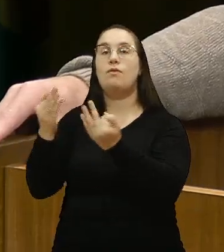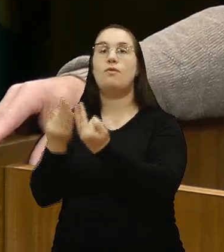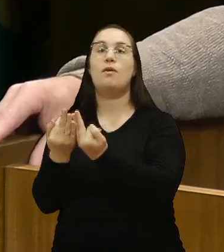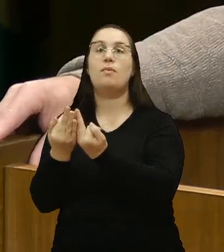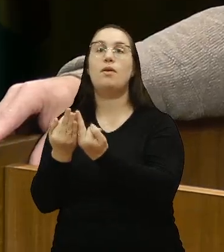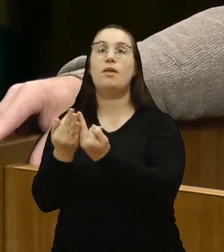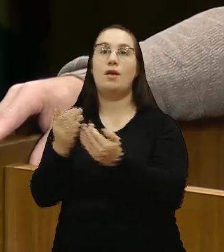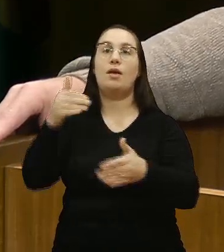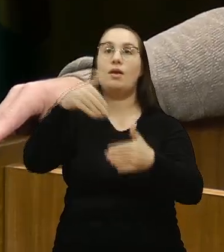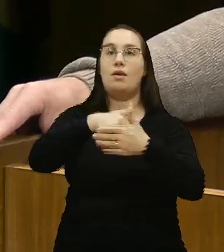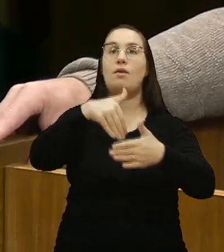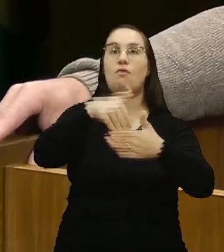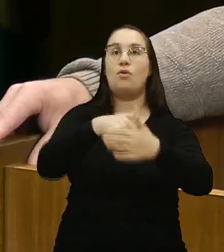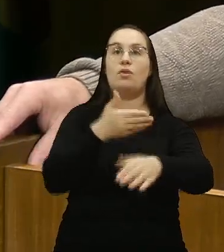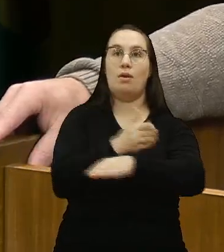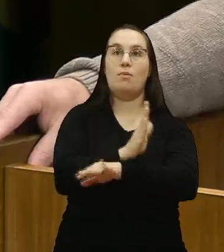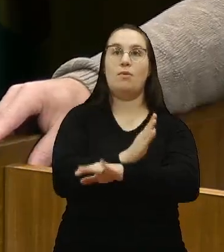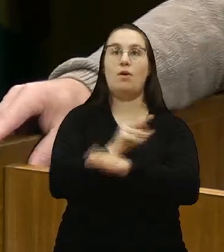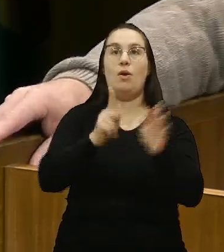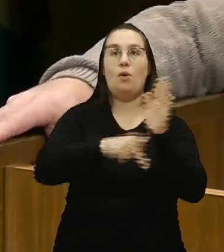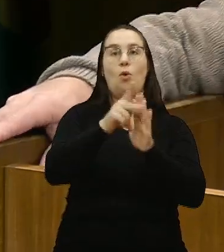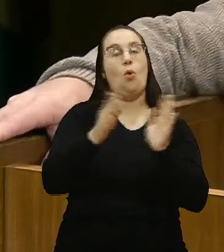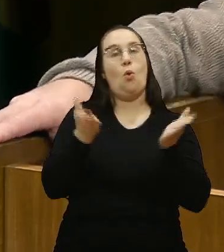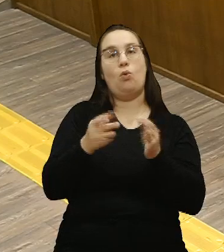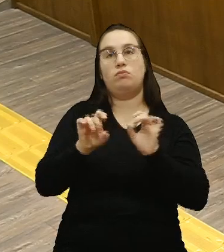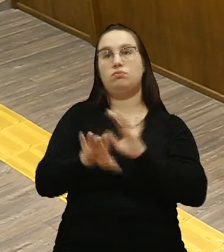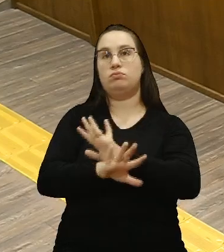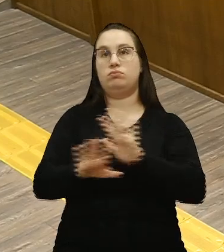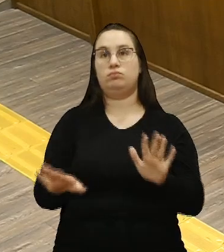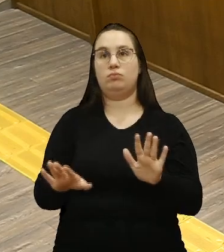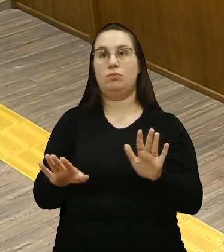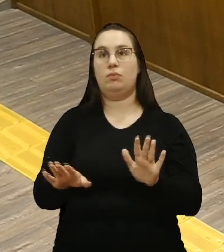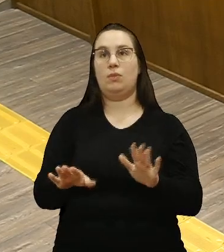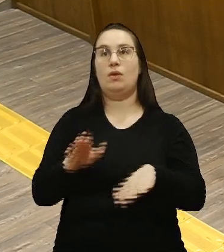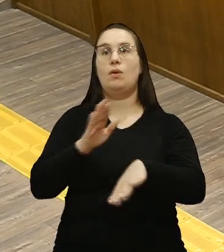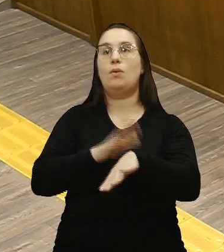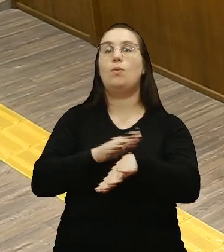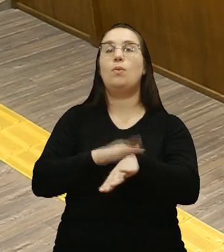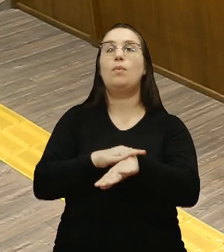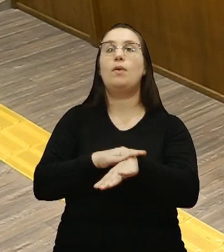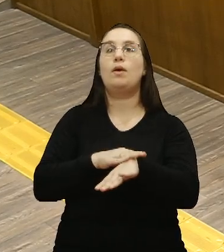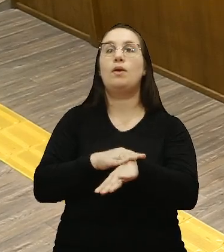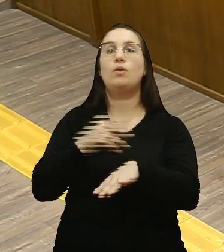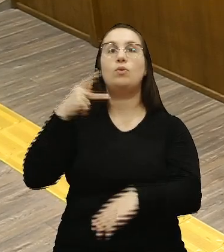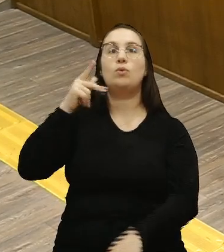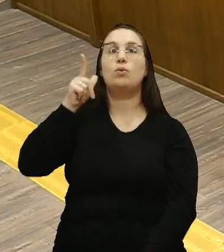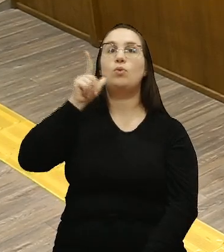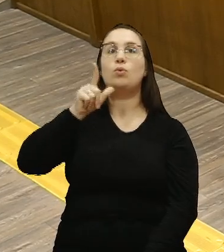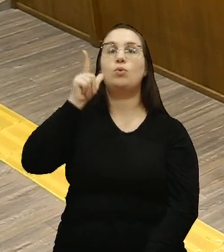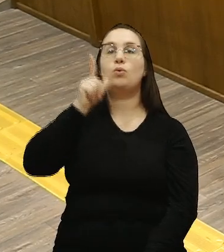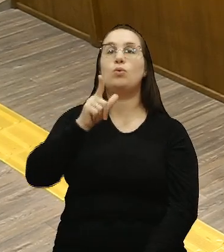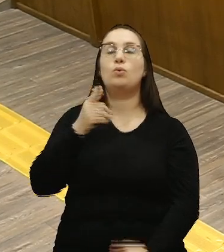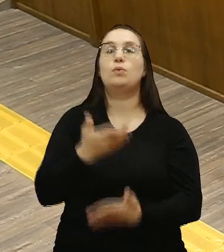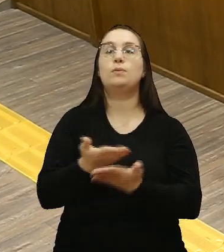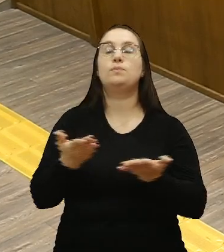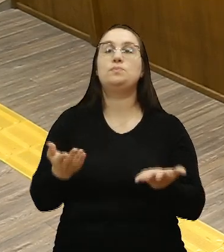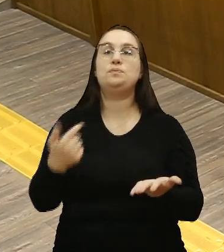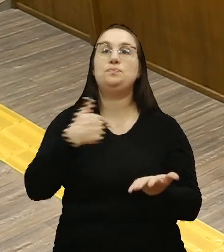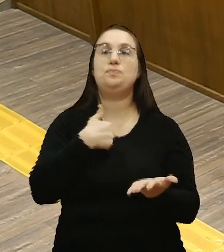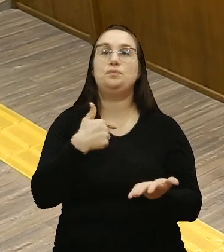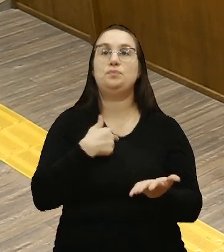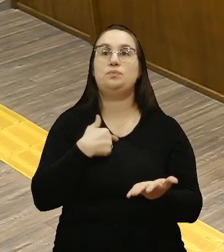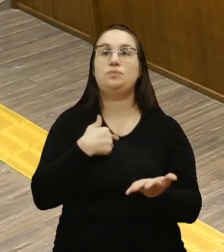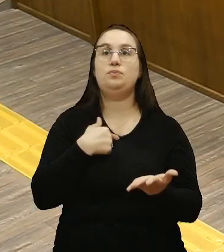que aprovamos esse projeto. Por hoje era isso. Uma parte, vereador Petrini, sim, por favor. Sim, sua parte, vereador Lucas Carenhato. Eu quero